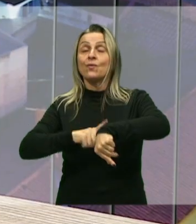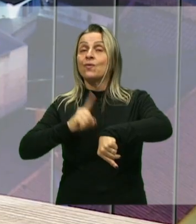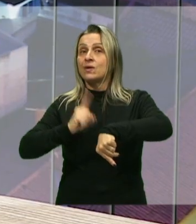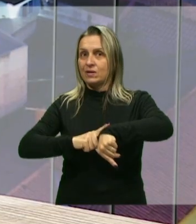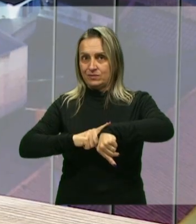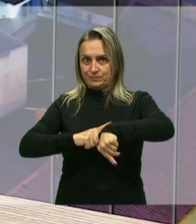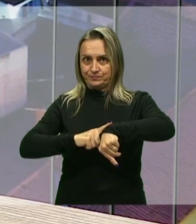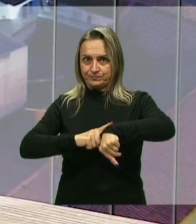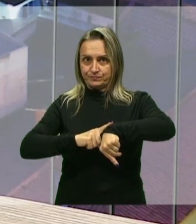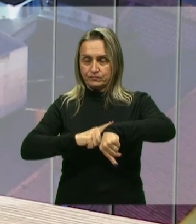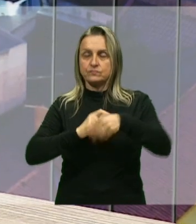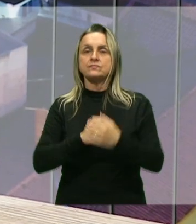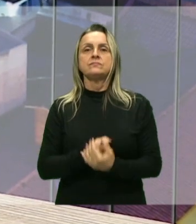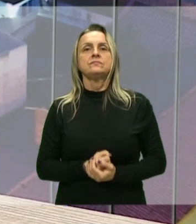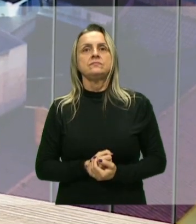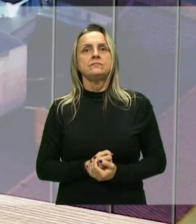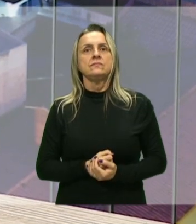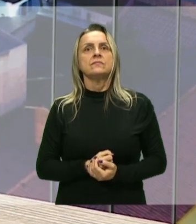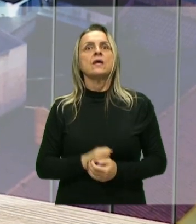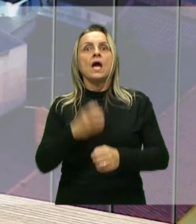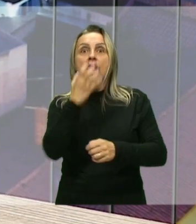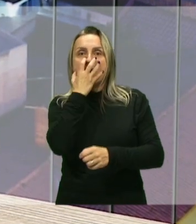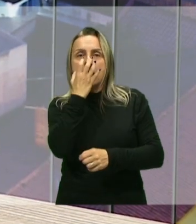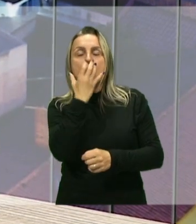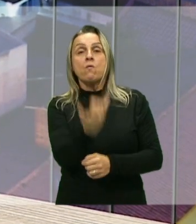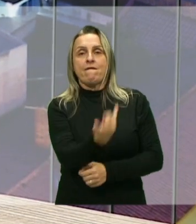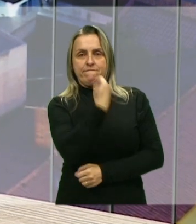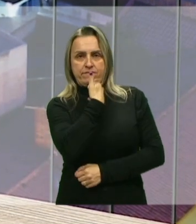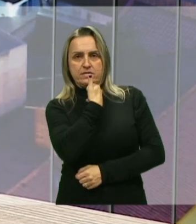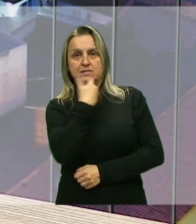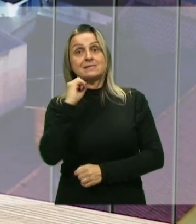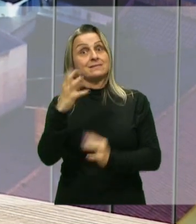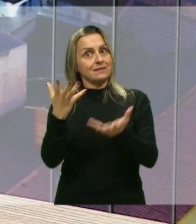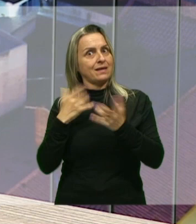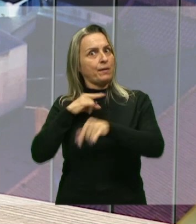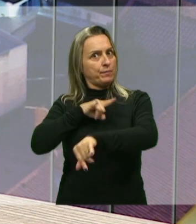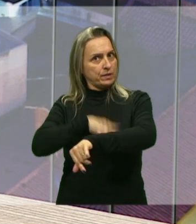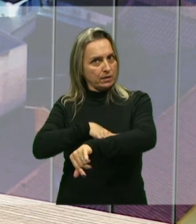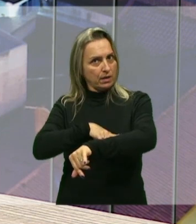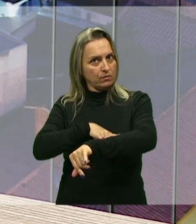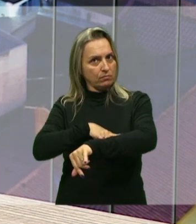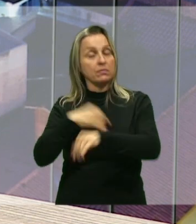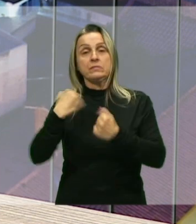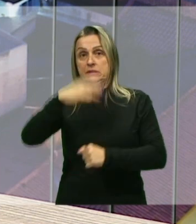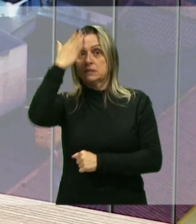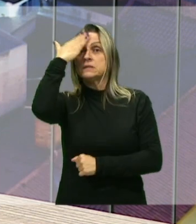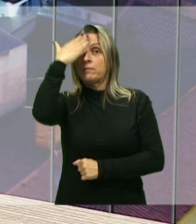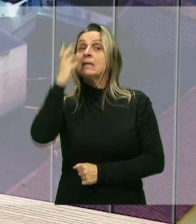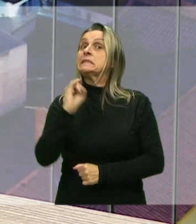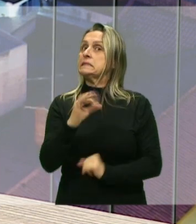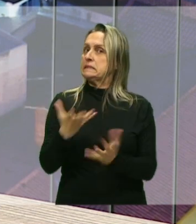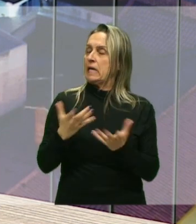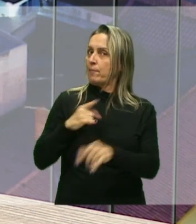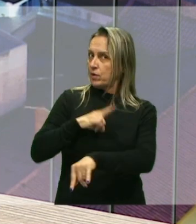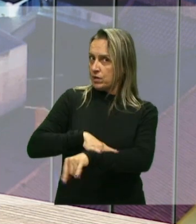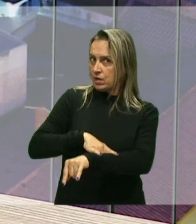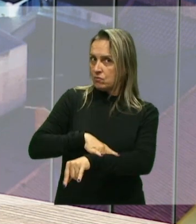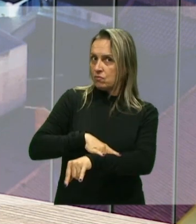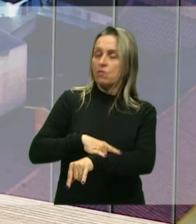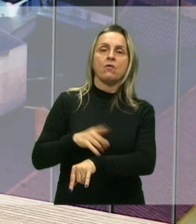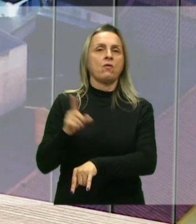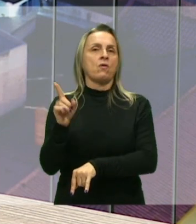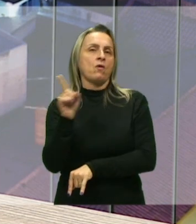tem um horário, ele vai, né, te avisar quando ele quer um banheiro. A gente também tem que ter noção quando ele precisa fazer um banheiro. O cão, ele não vai